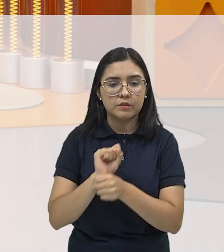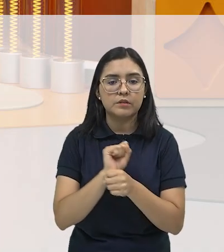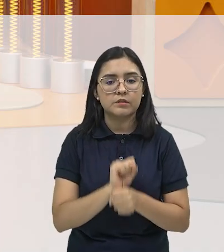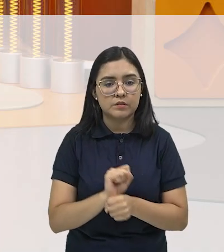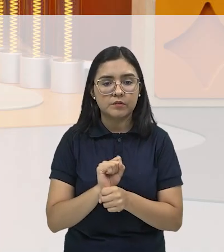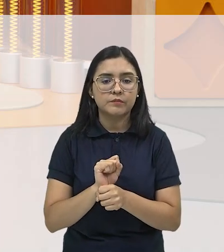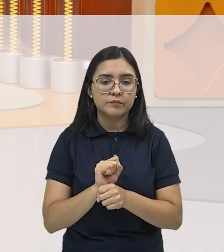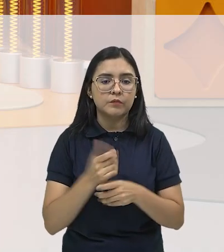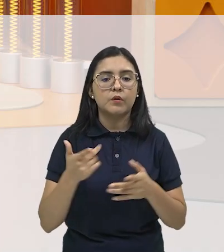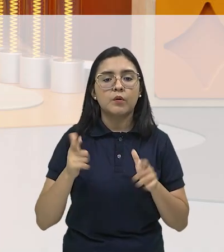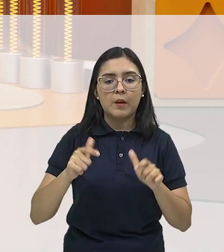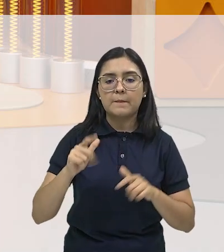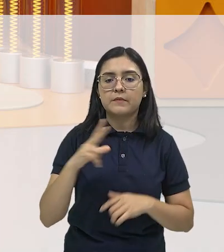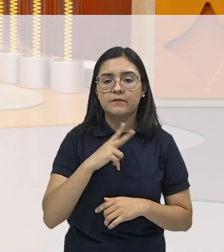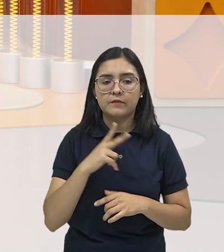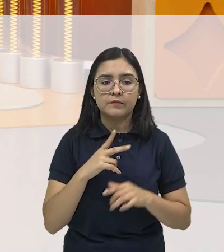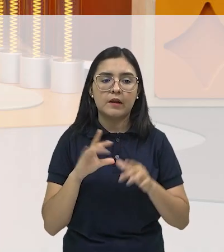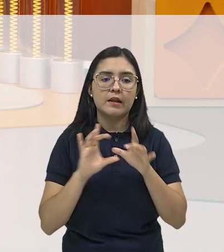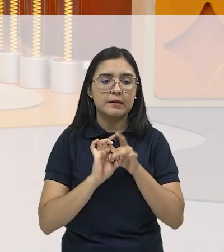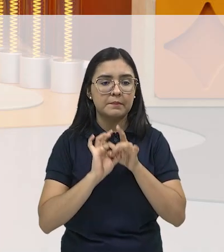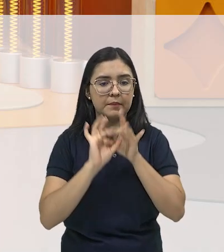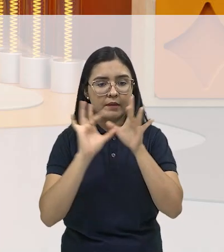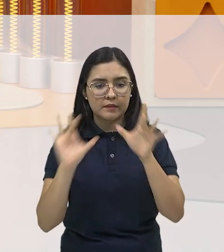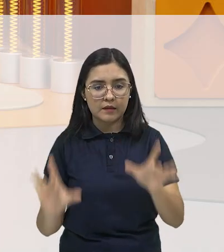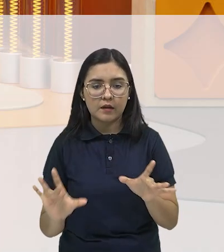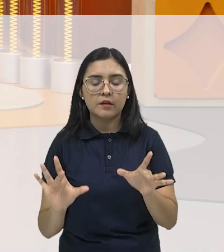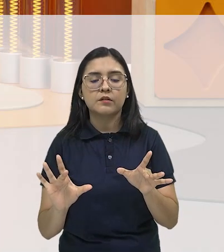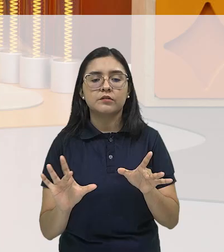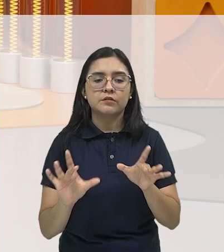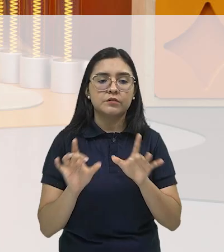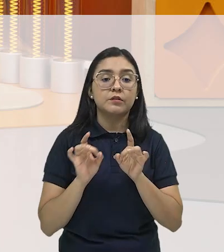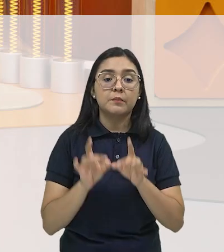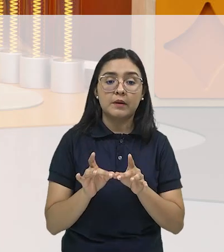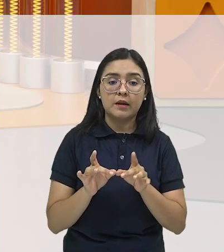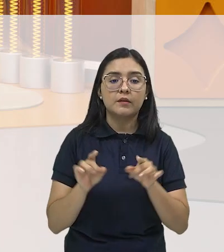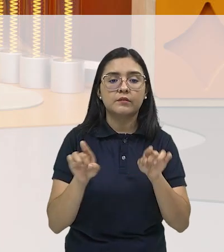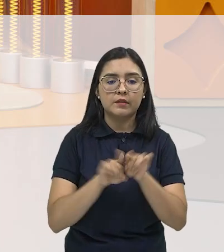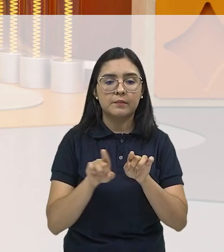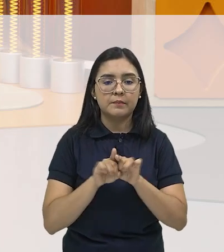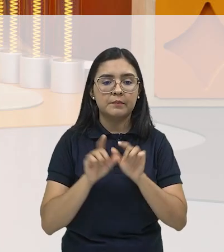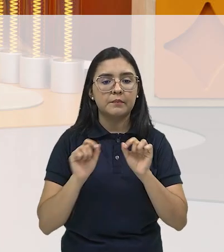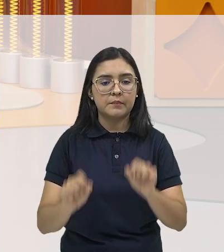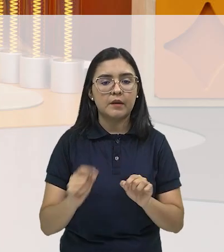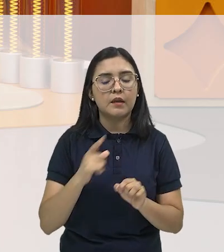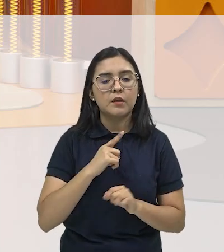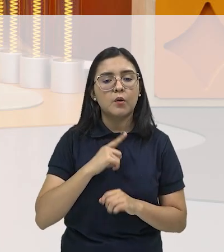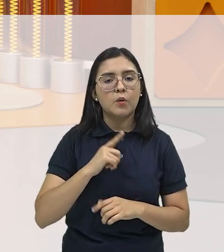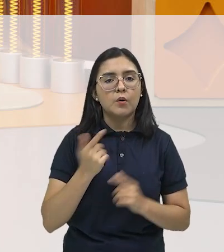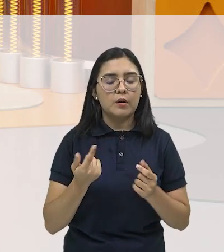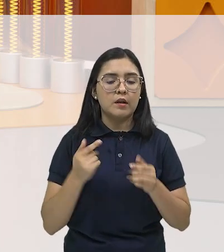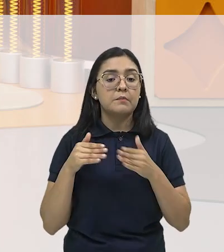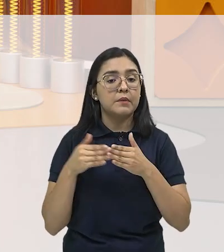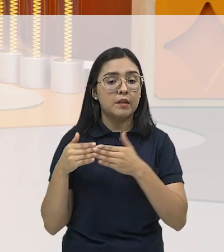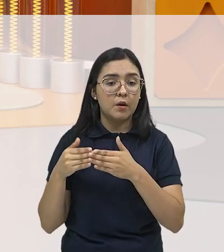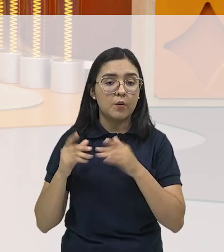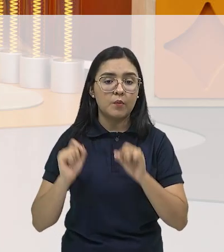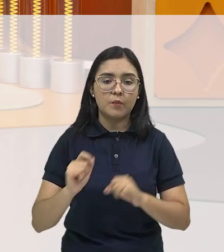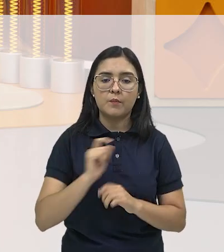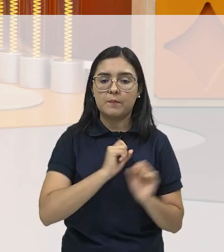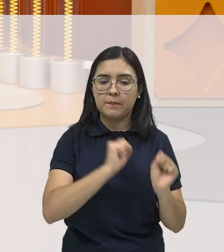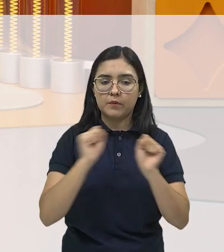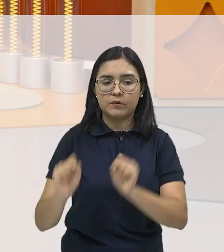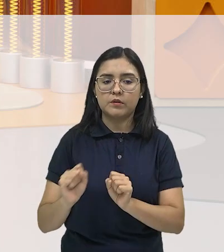propriedade privada, a liberdade de mercado, a limitação do poder do governo e a defesa dos